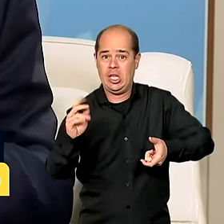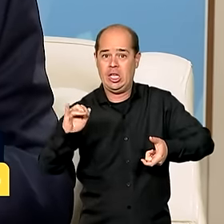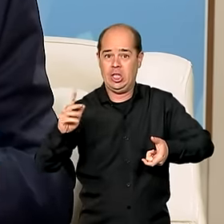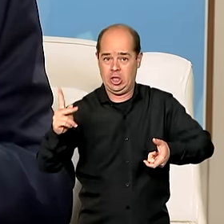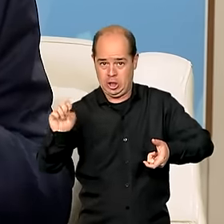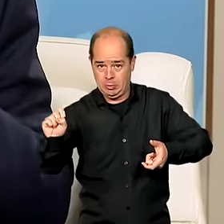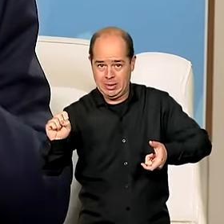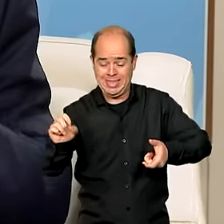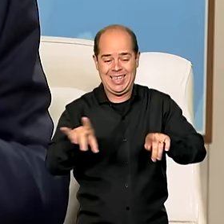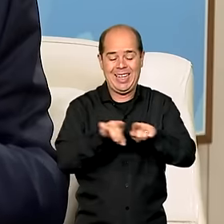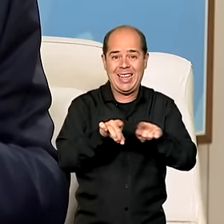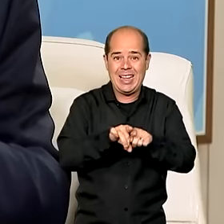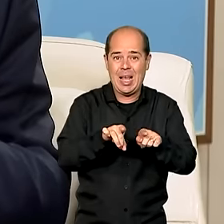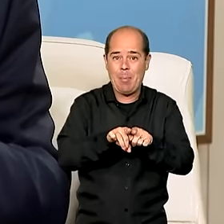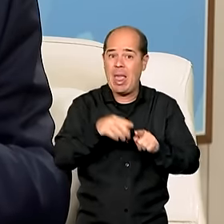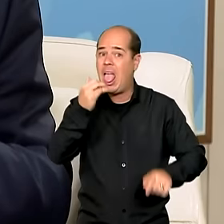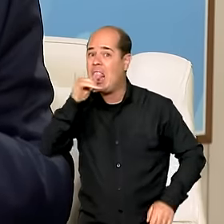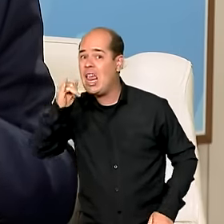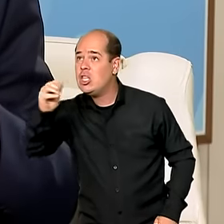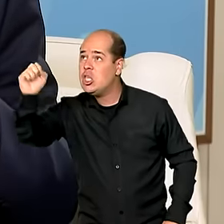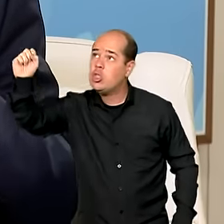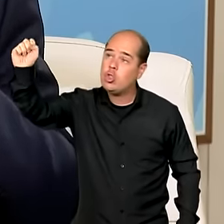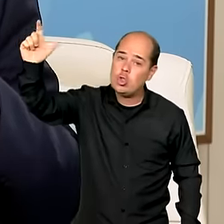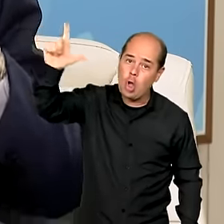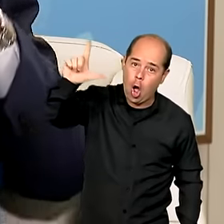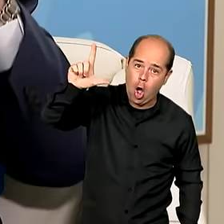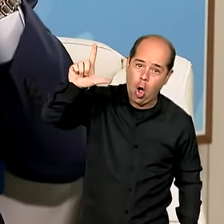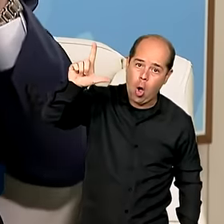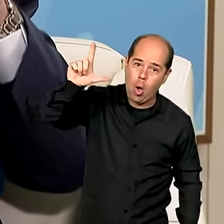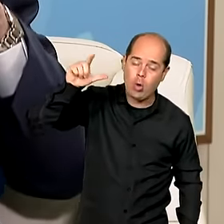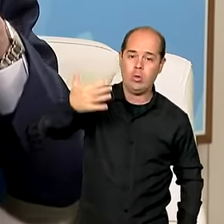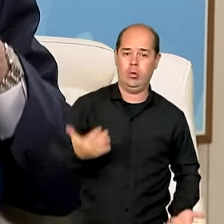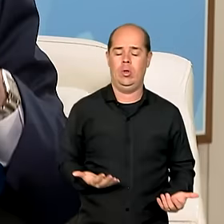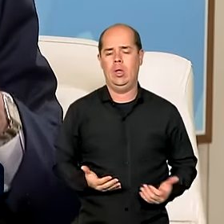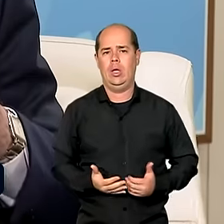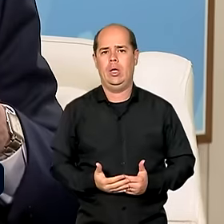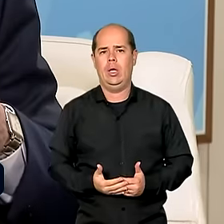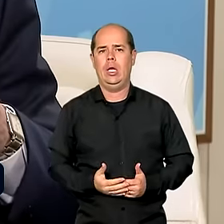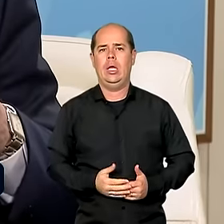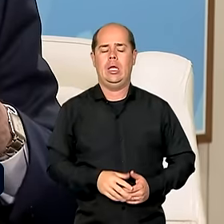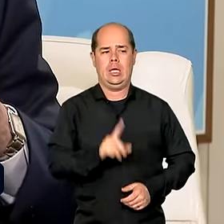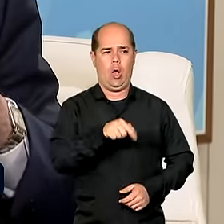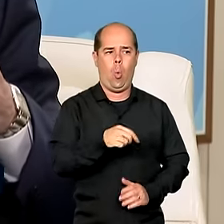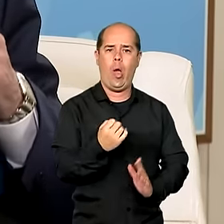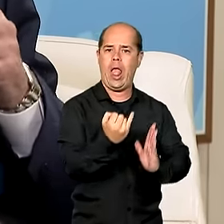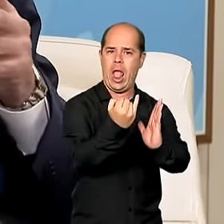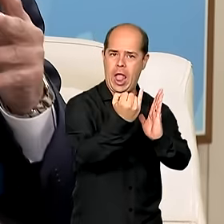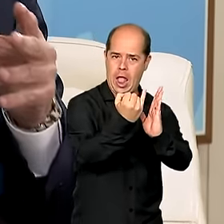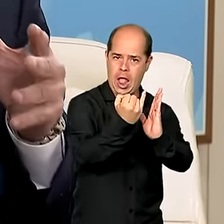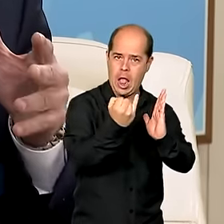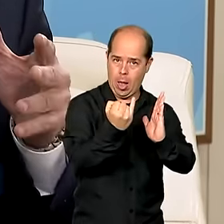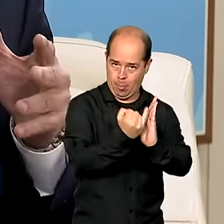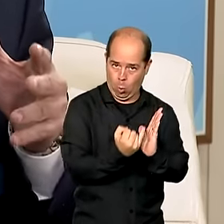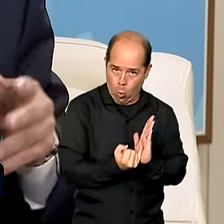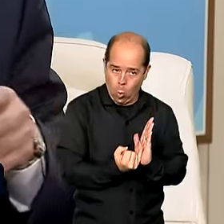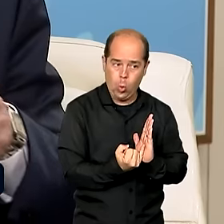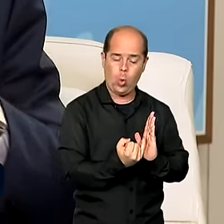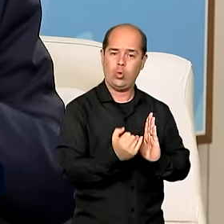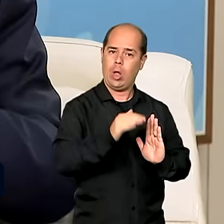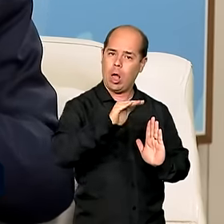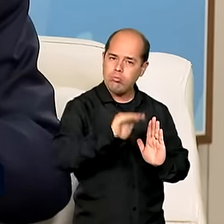que é uma energia limpa e renovável então o governo tá reduzindo impostos seja de